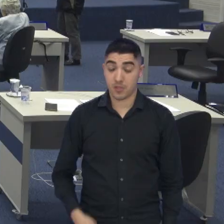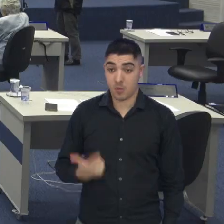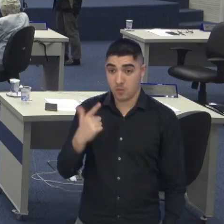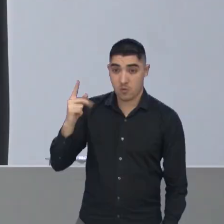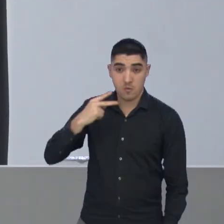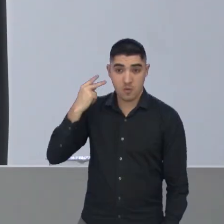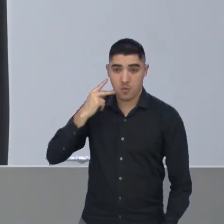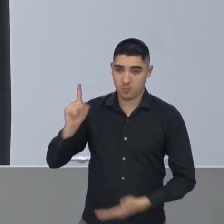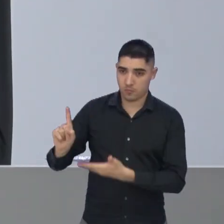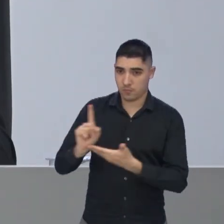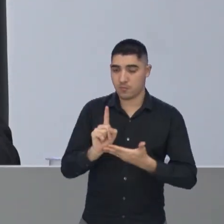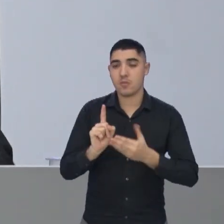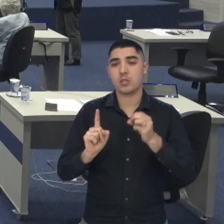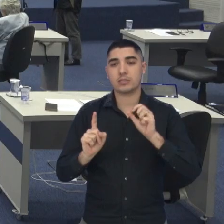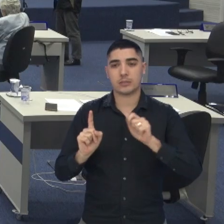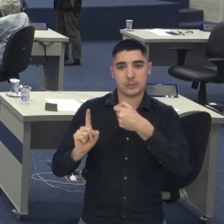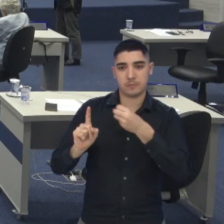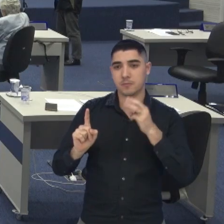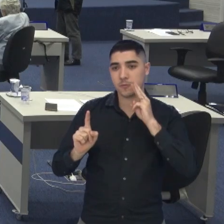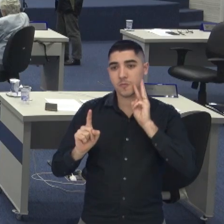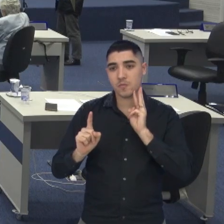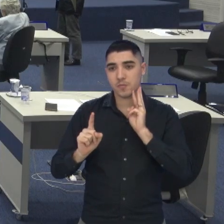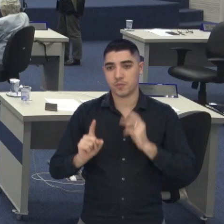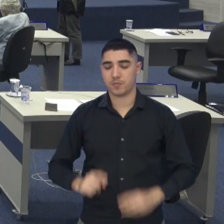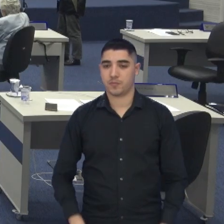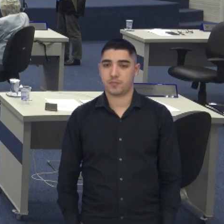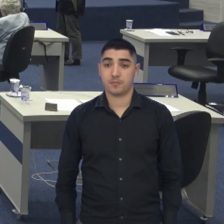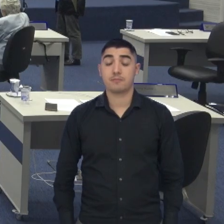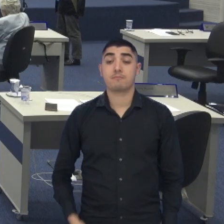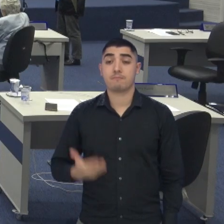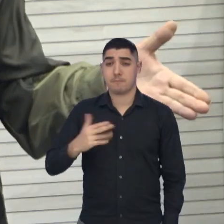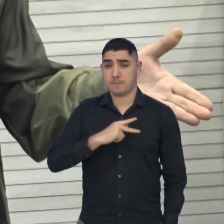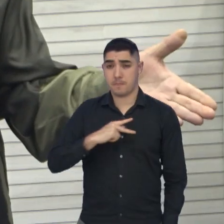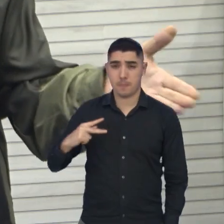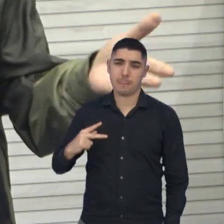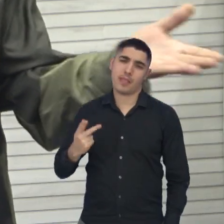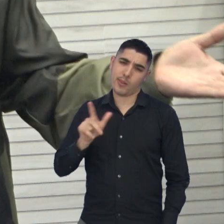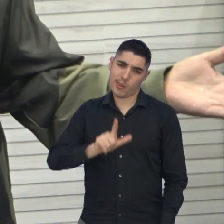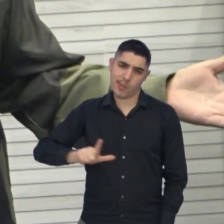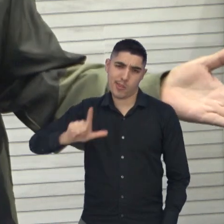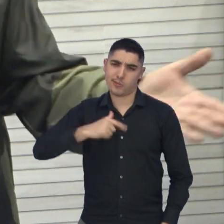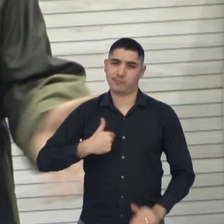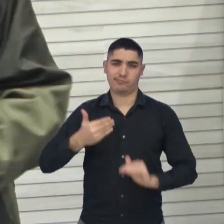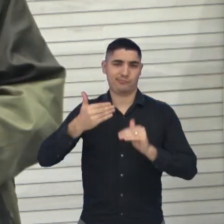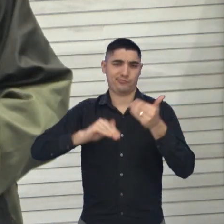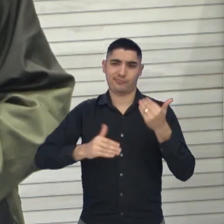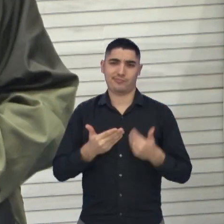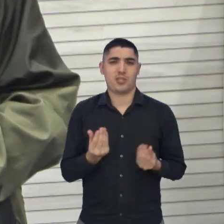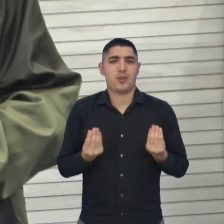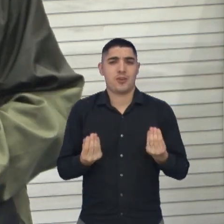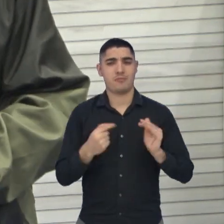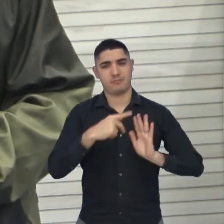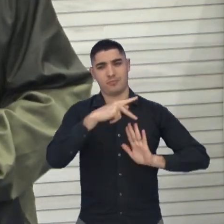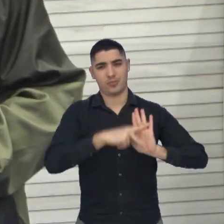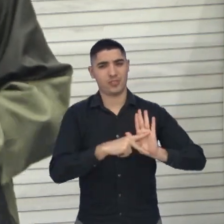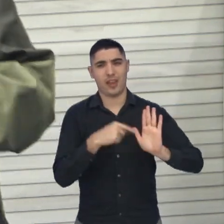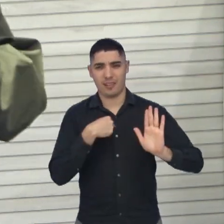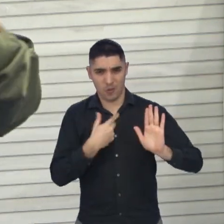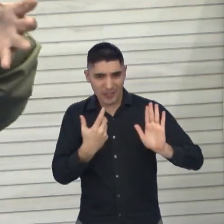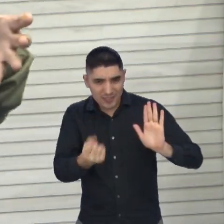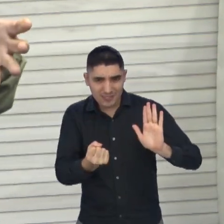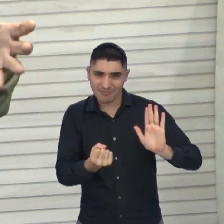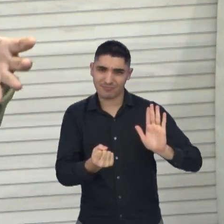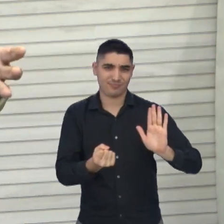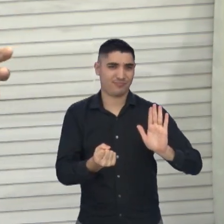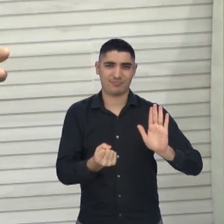vereador Walter Reich. Senhor presidente, naturalmente eu votei contra, não poderia votar a favor desse projeto, até porque